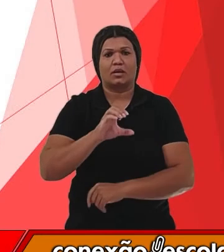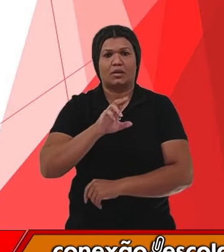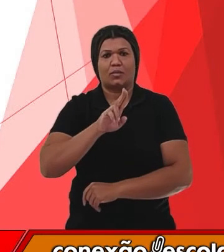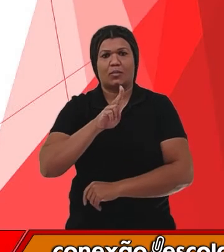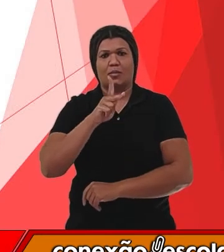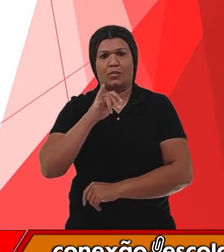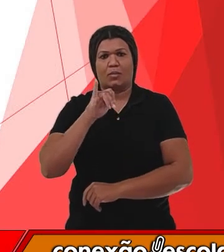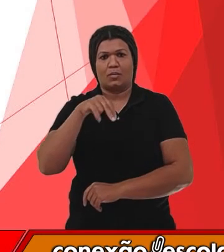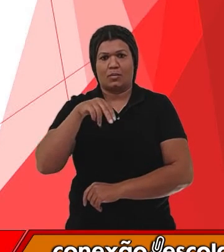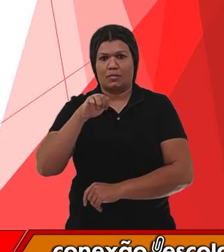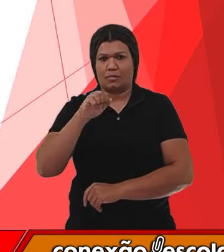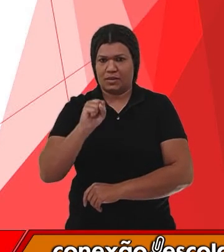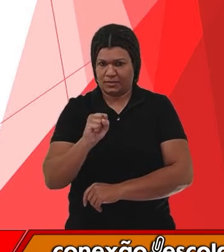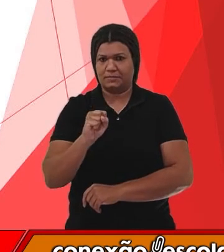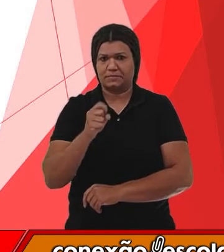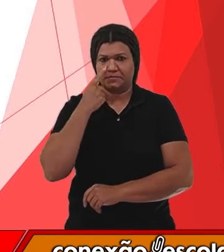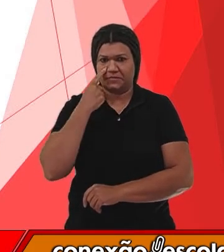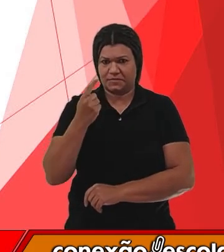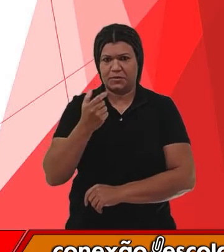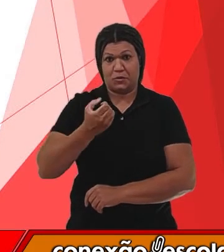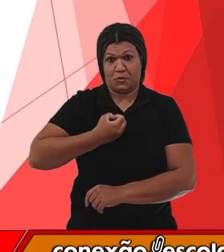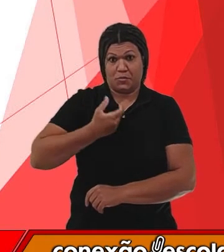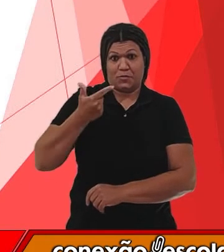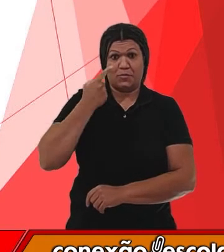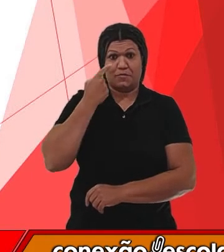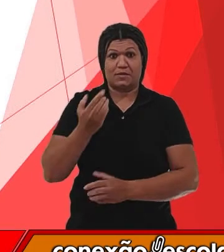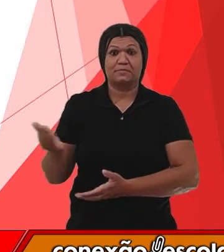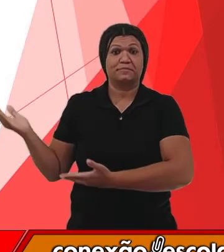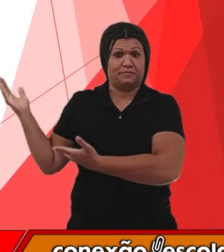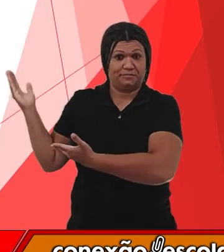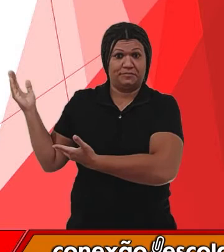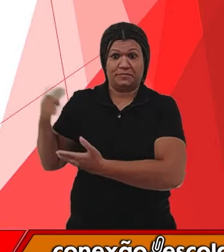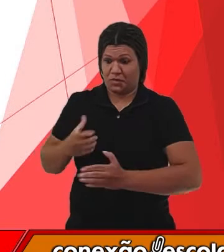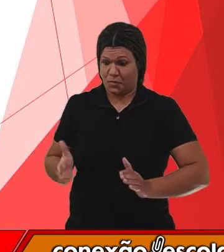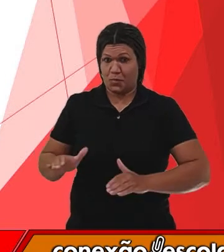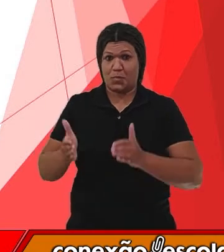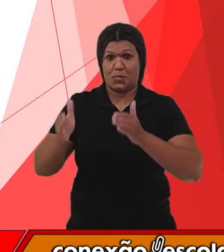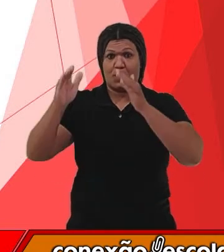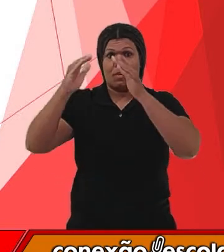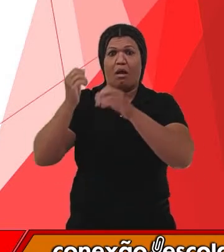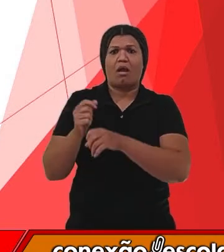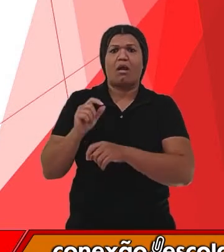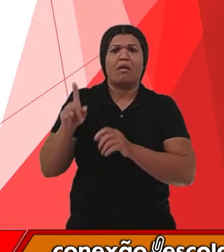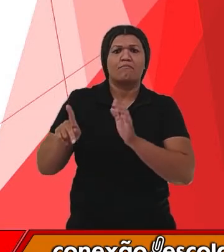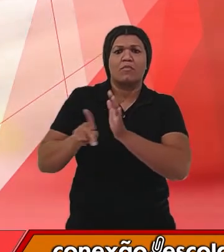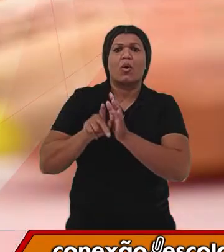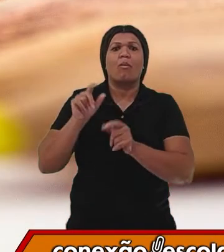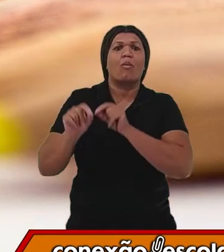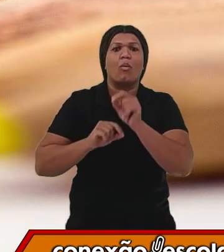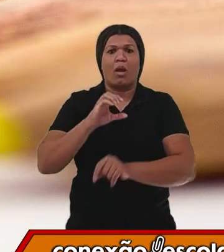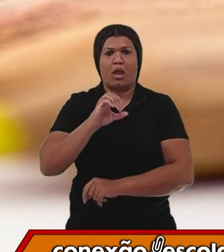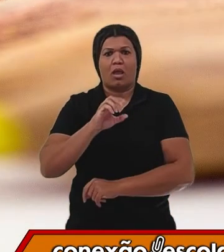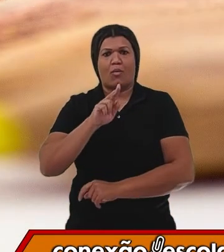Na imagem 2, são construídos por uma sociedade de quê? De cupim, certo? Então esses